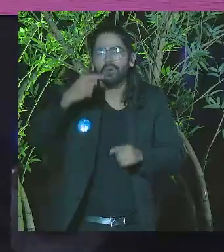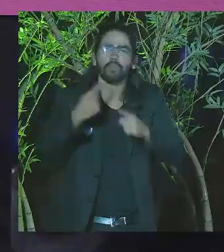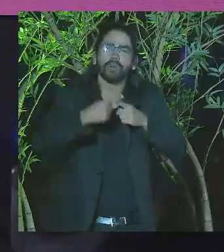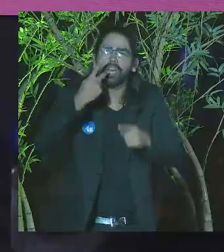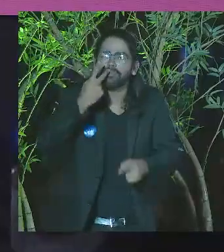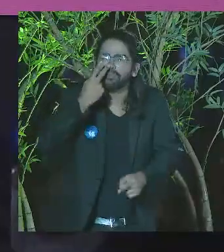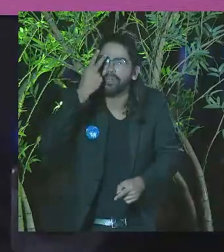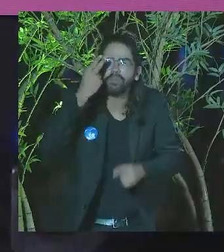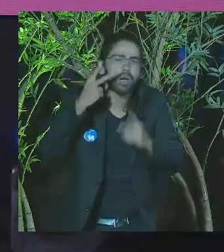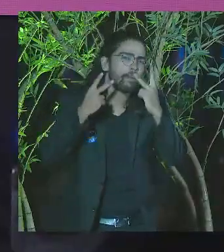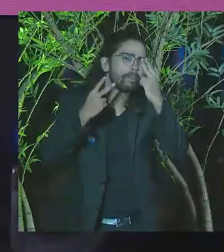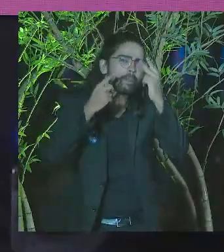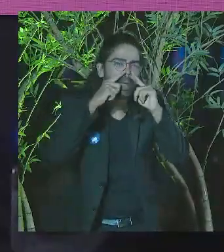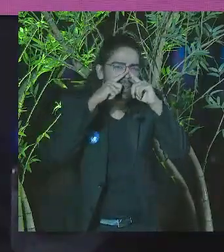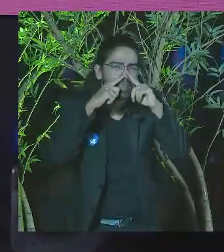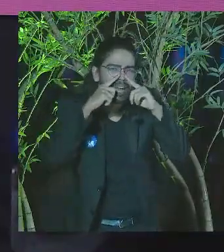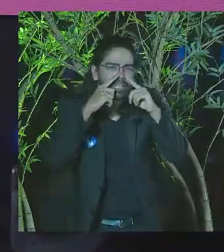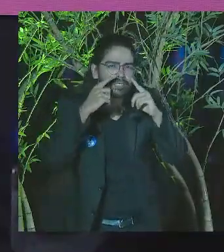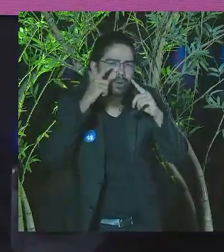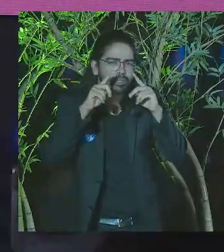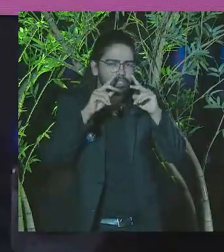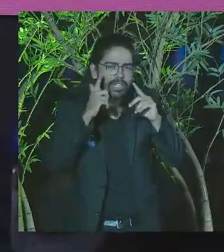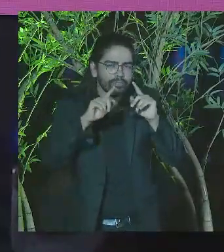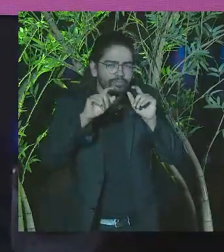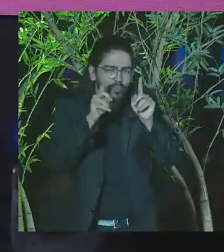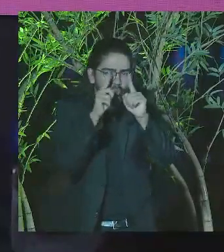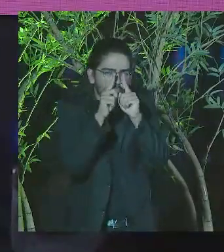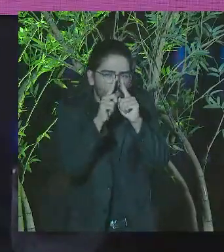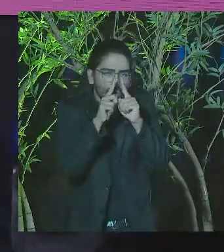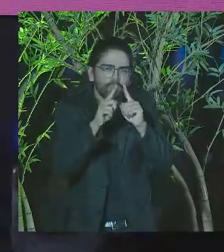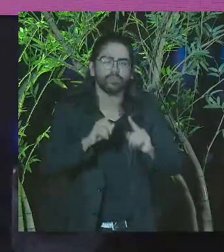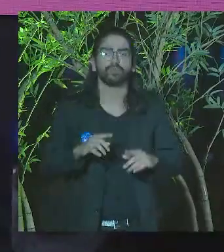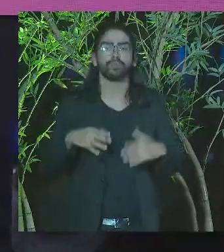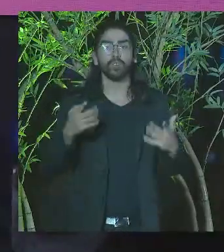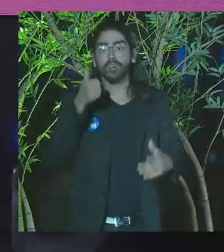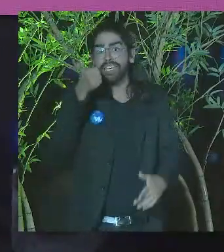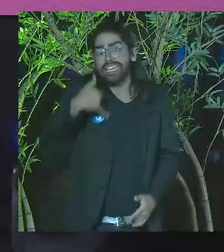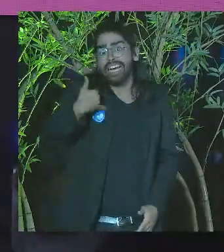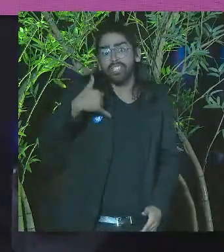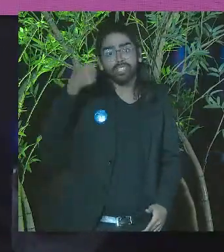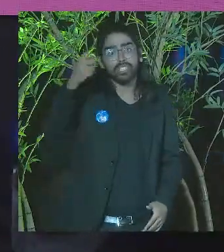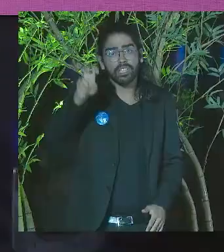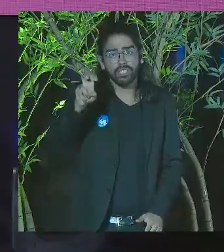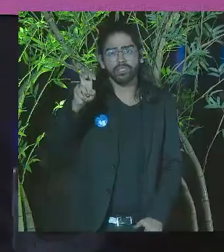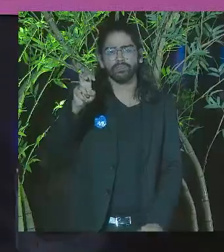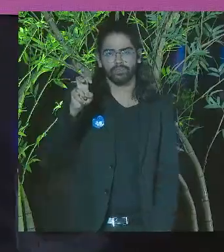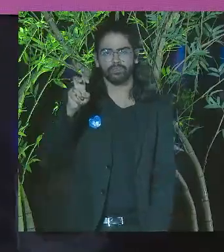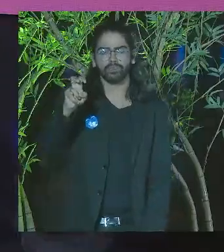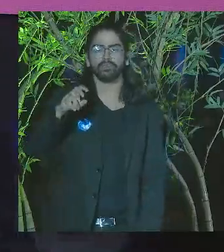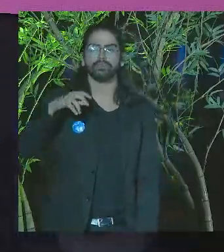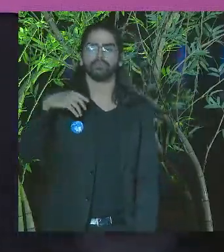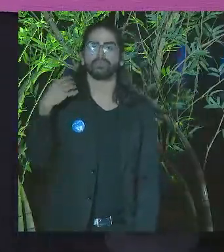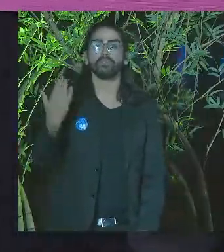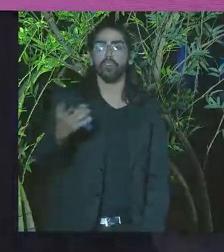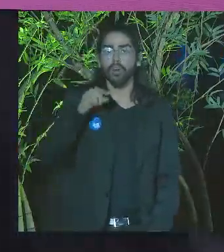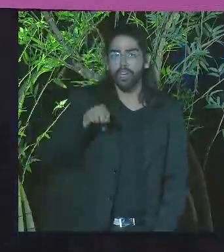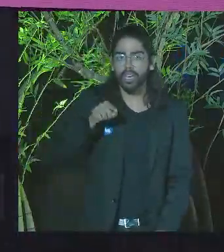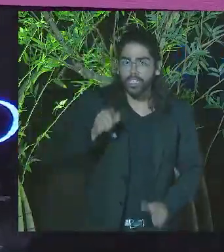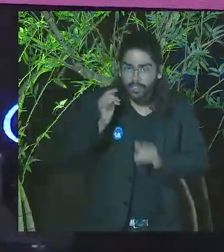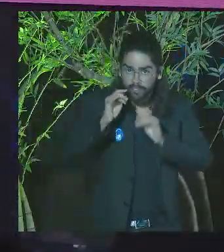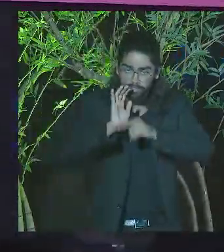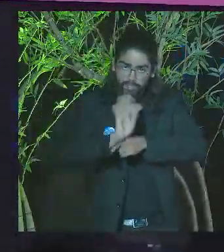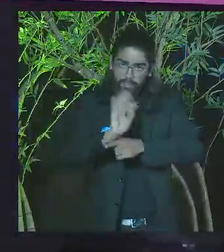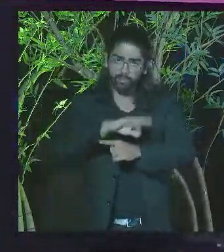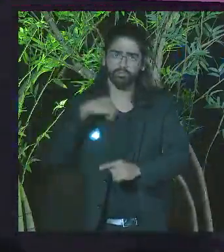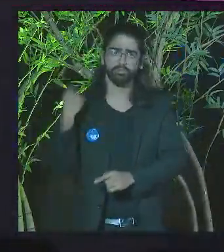estéticos de afinar o nariz. 15 anos. E aí, esse vídeo, que é uma das campanhas que nós fomos convidados ali para